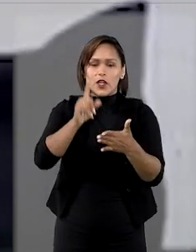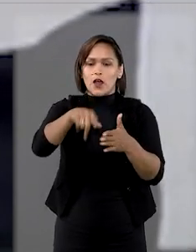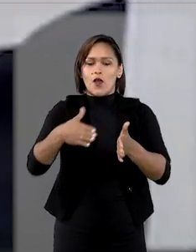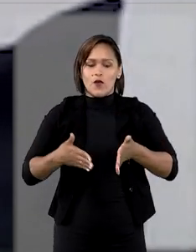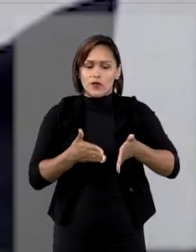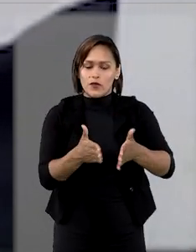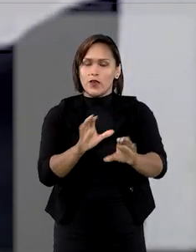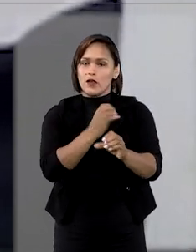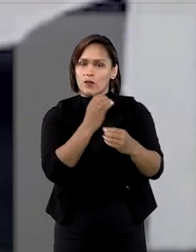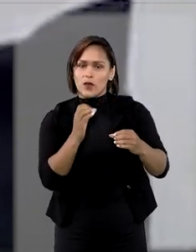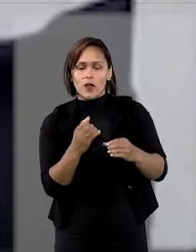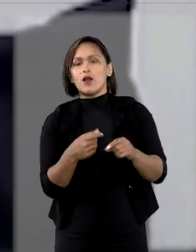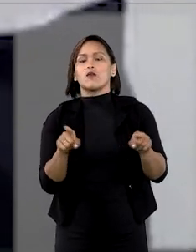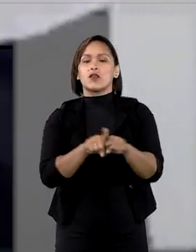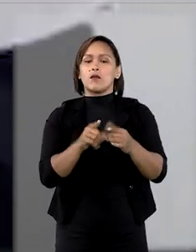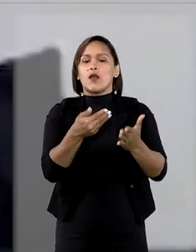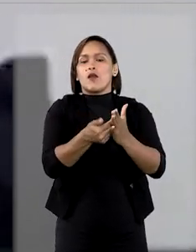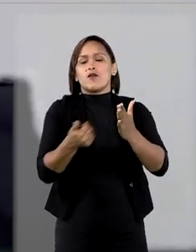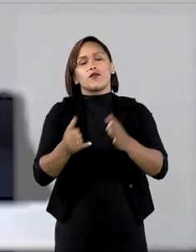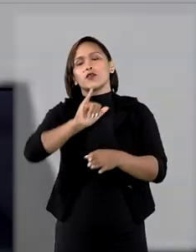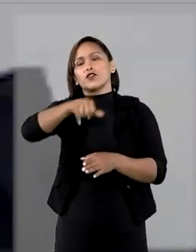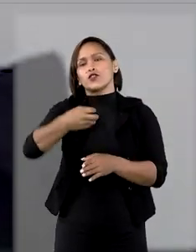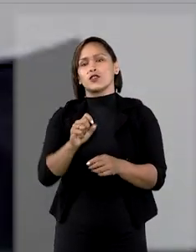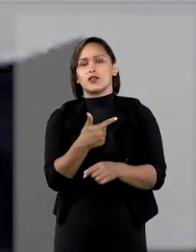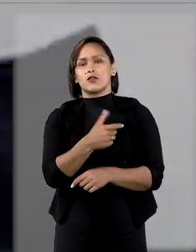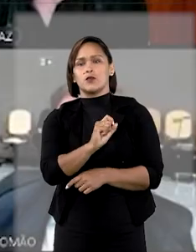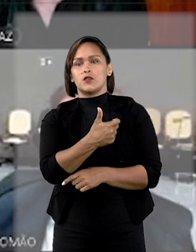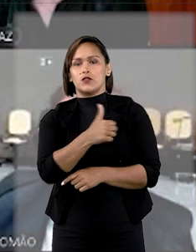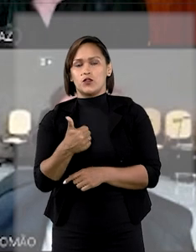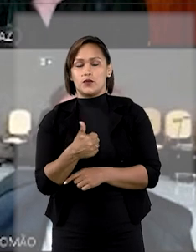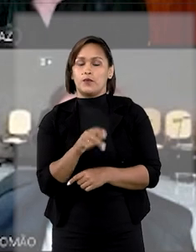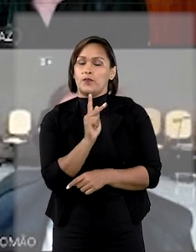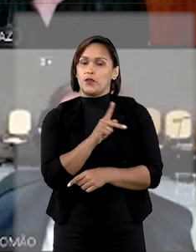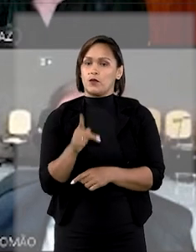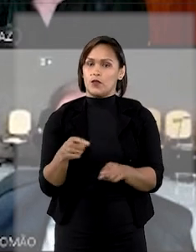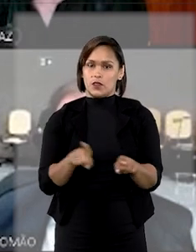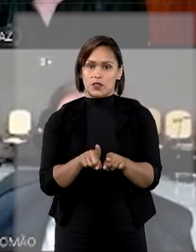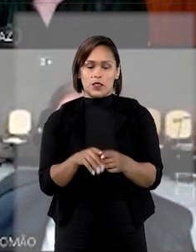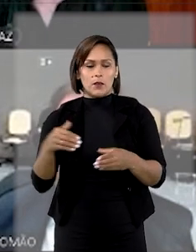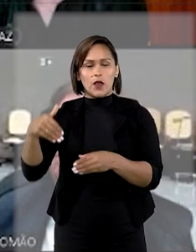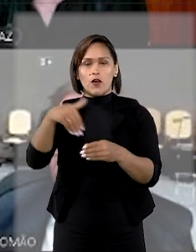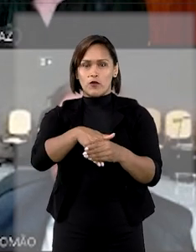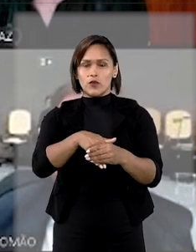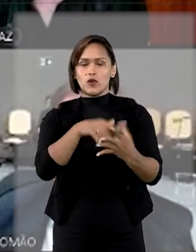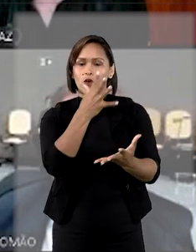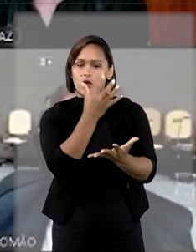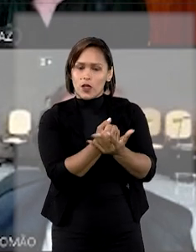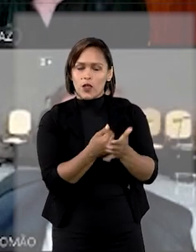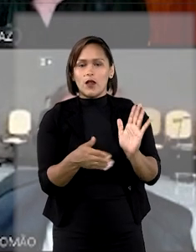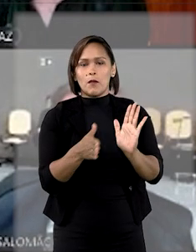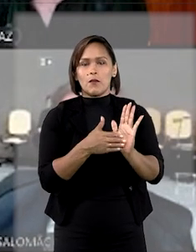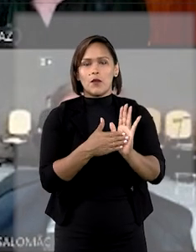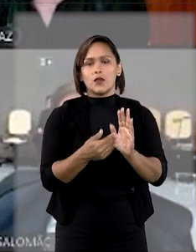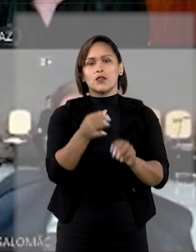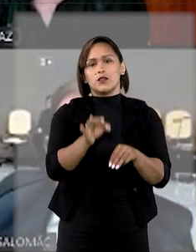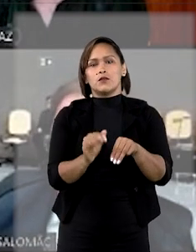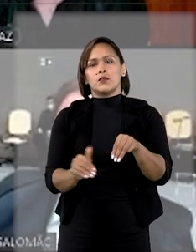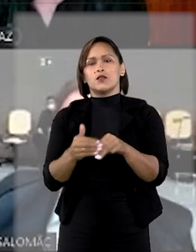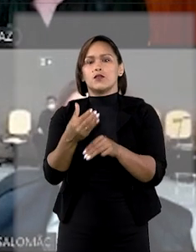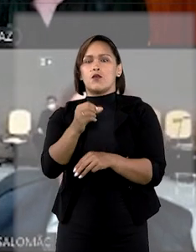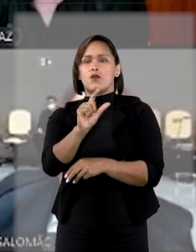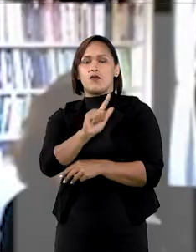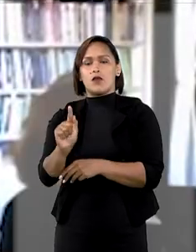da avenida, indeferido por ele em janeiro deste ano. O presidente também votou no sentido de acolher a proposta do ministro